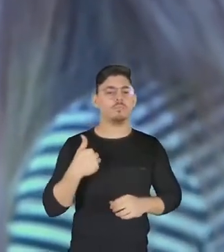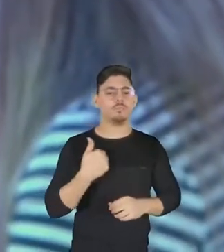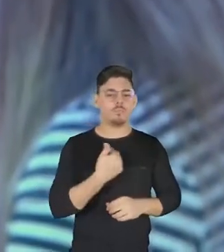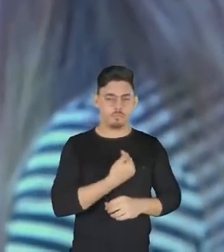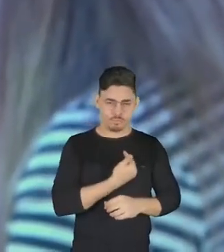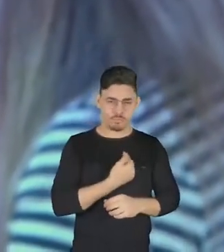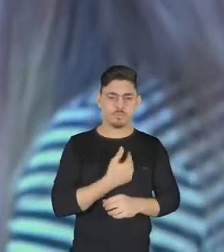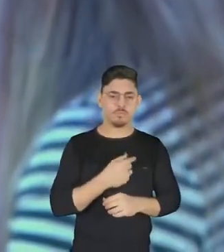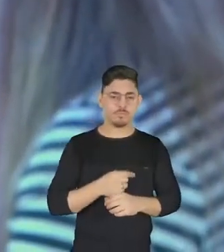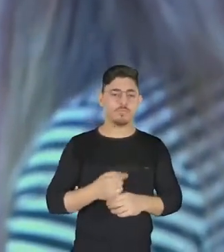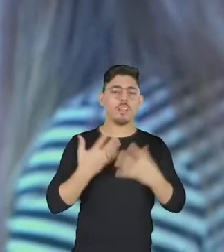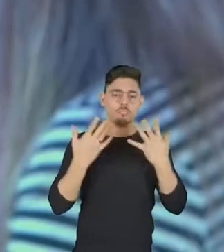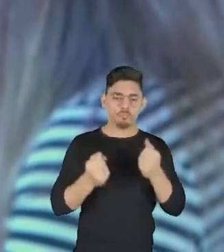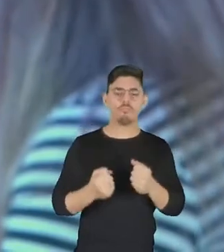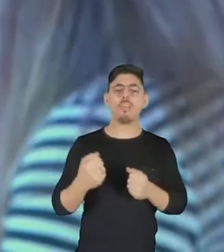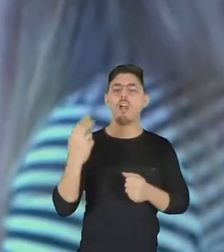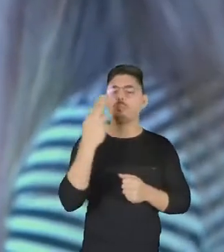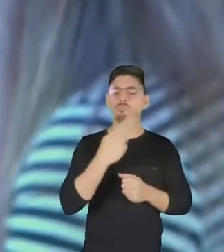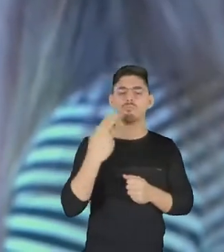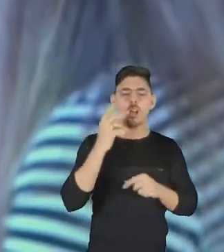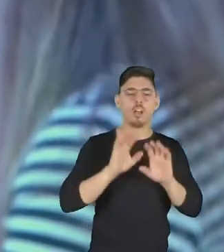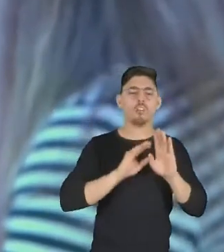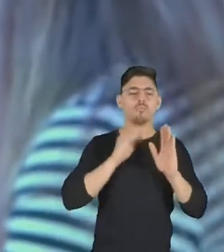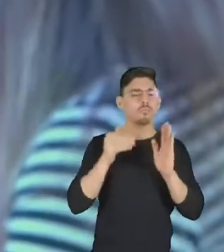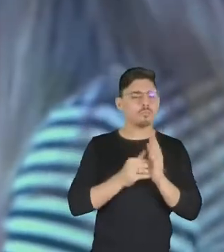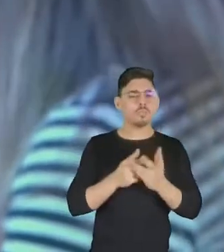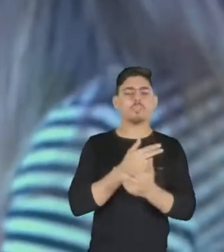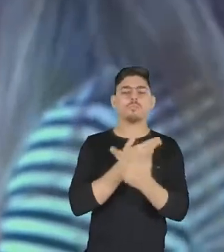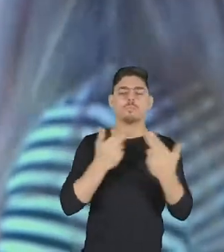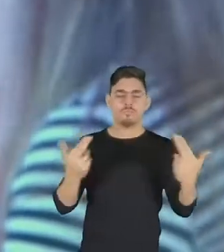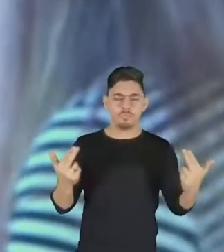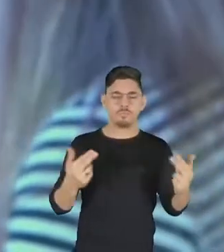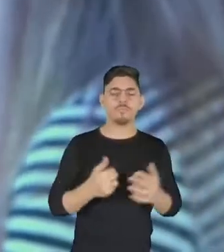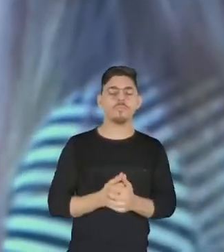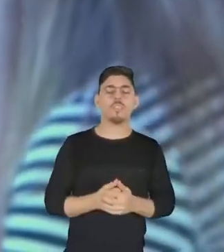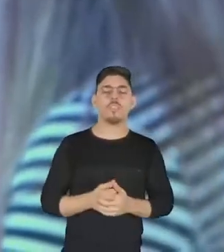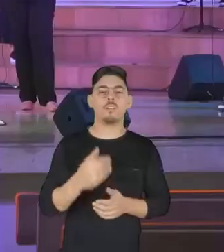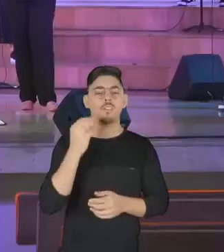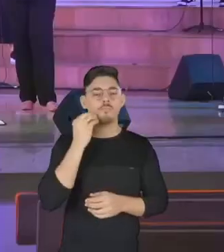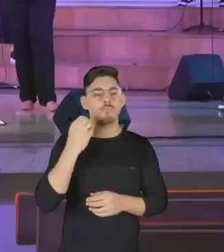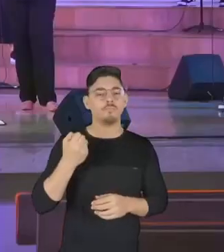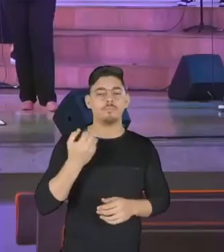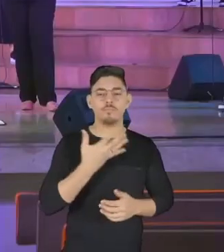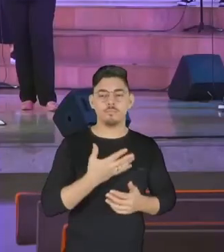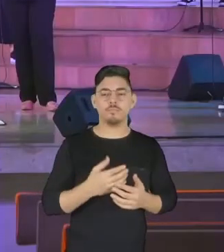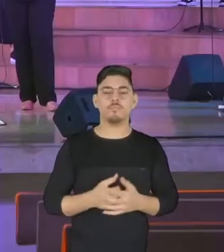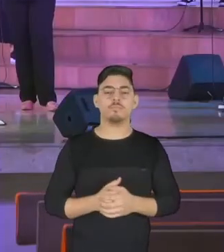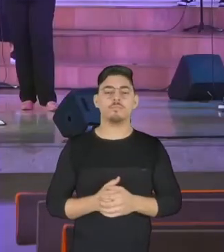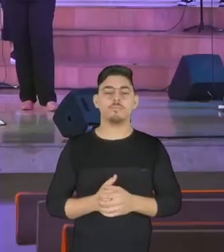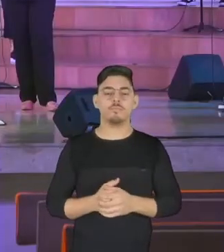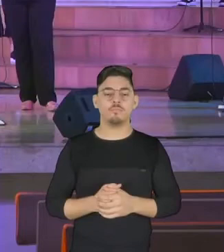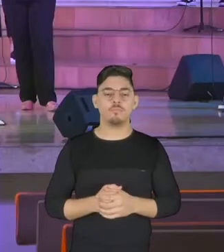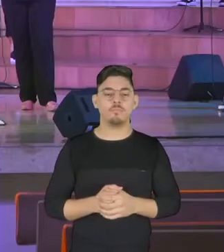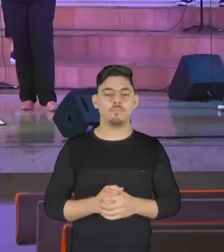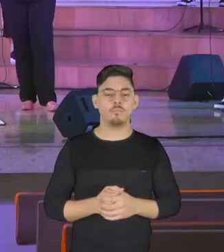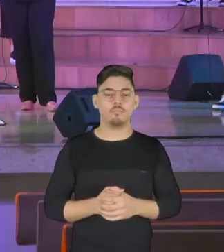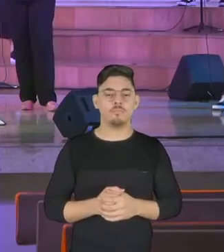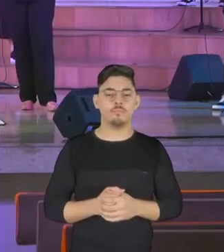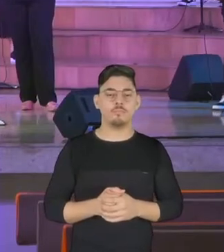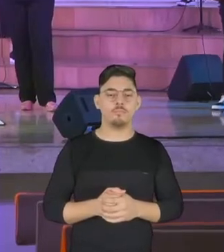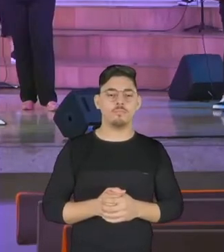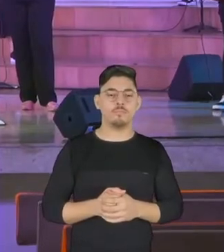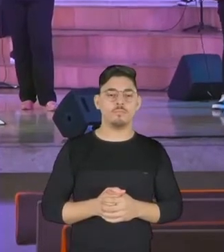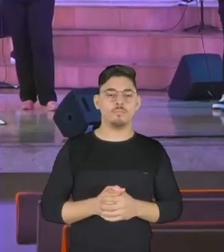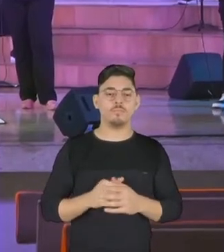vamos usar todas as coisas, todos os benefícios, né, que a pandemia trouxe para a gente, para amplificar o